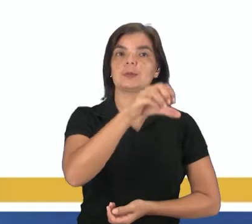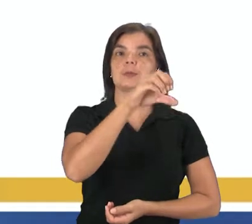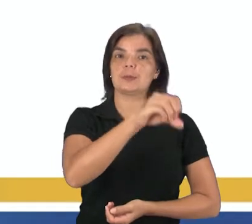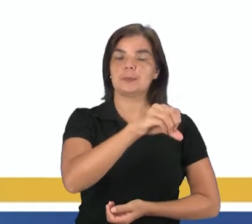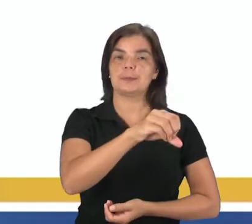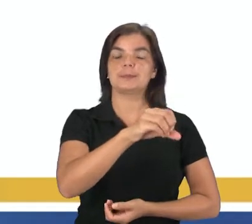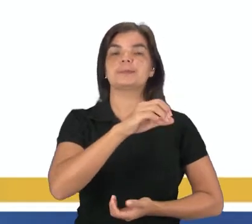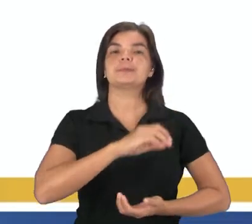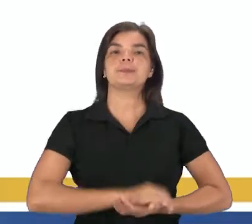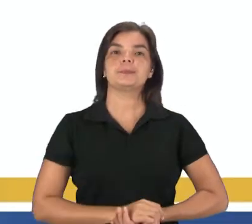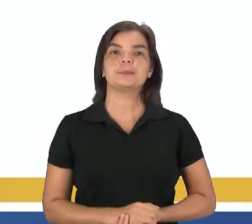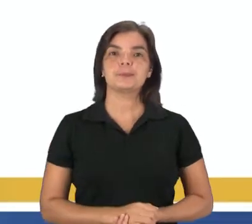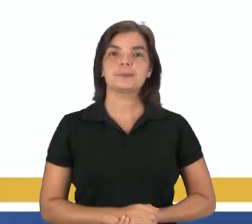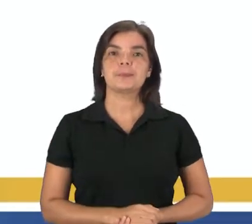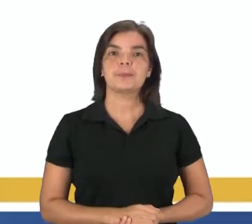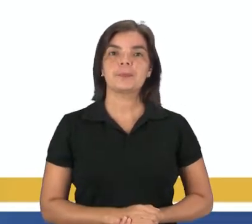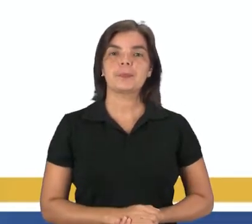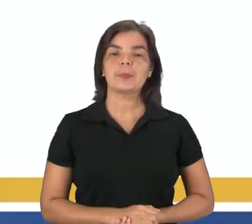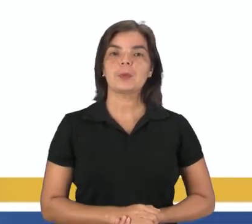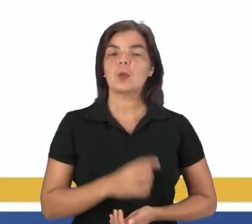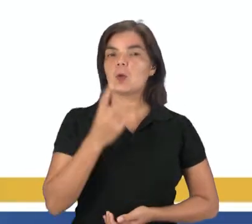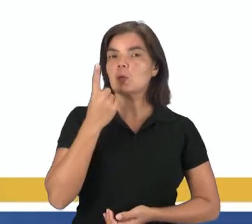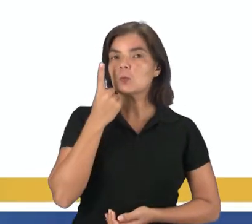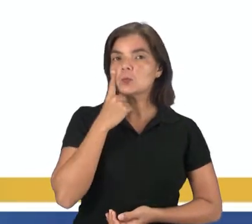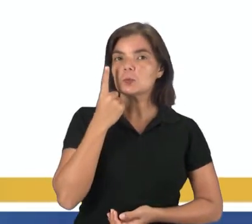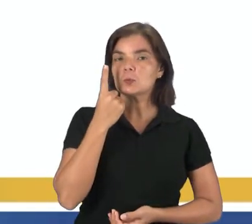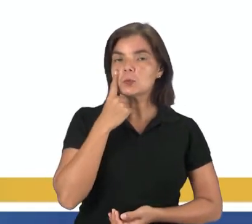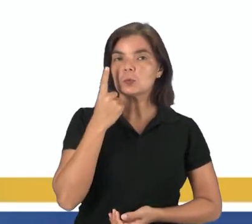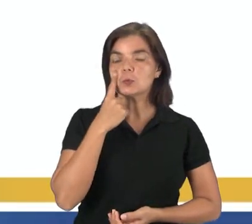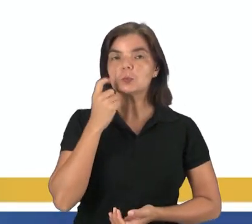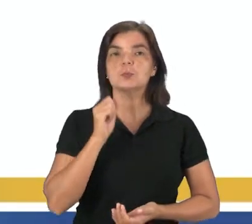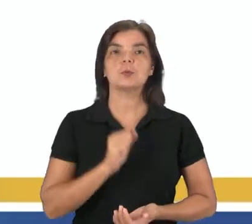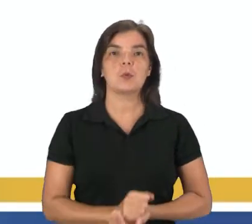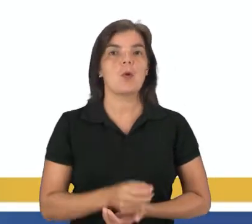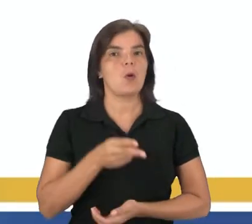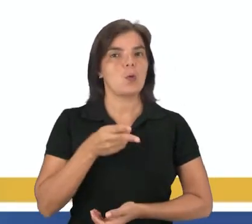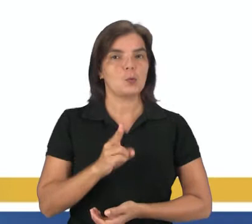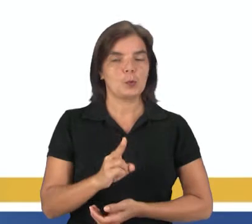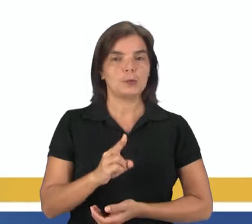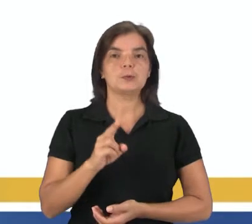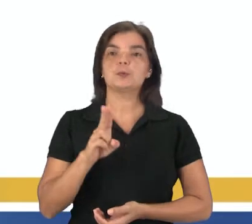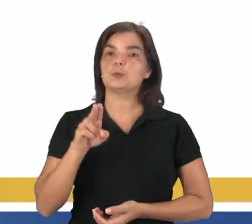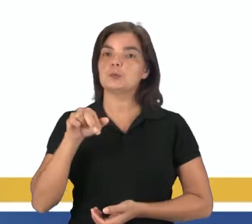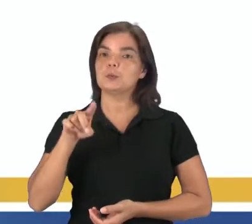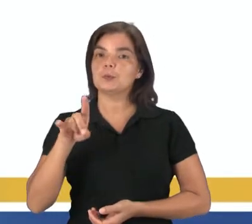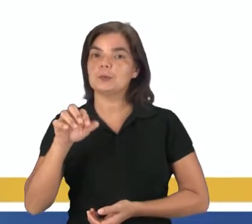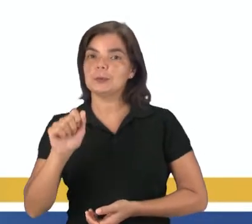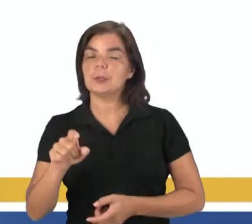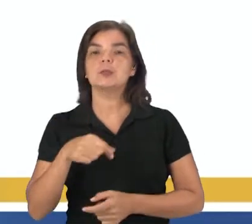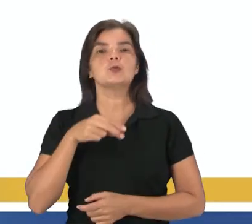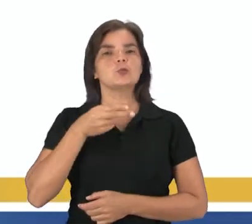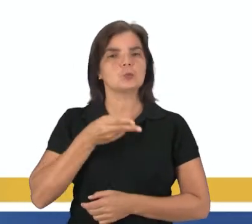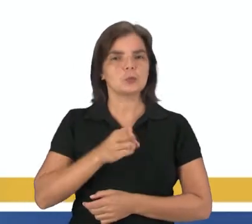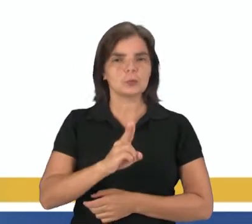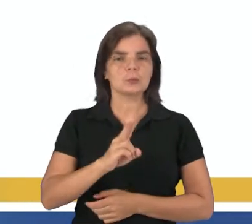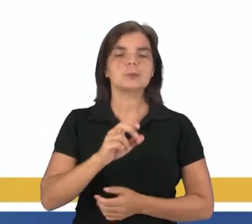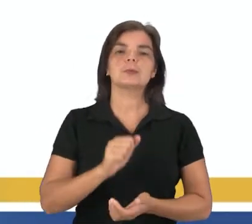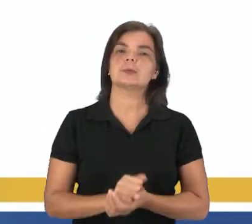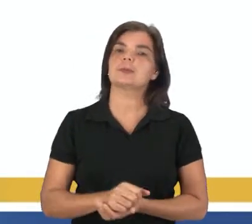oitava e a nona ordem. Observe que embaixo continua unidade, dezenas e